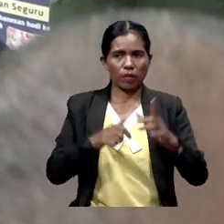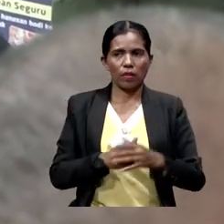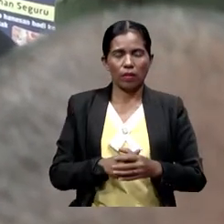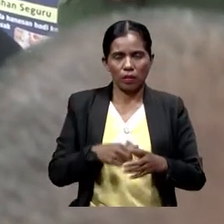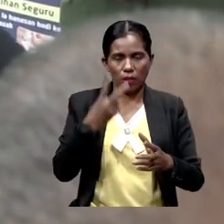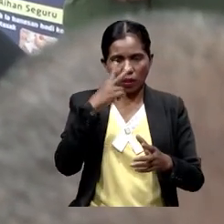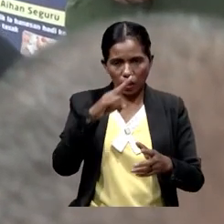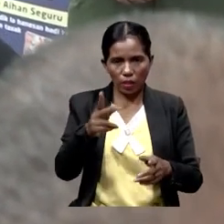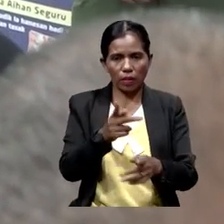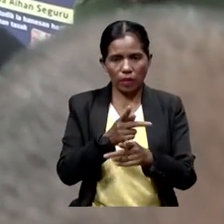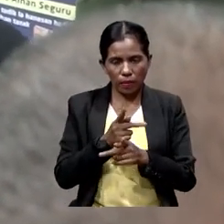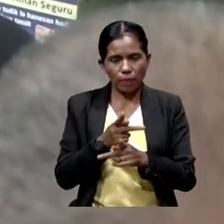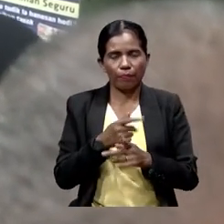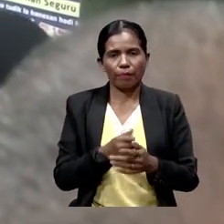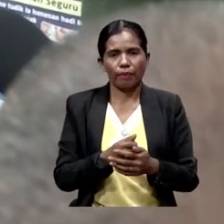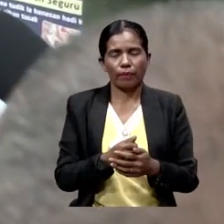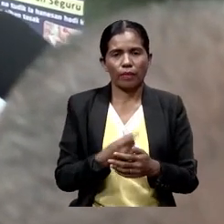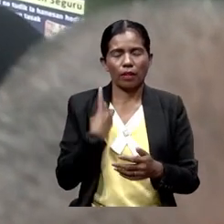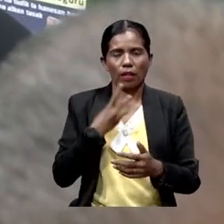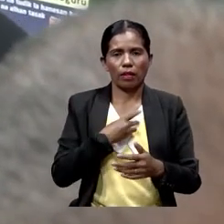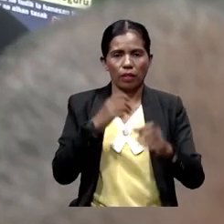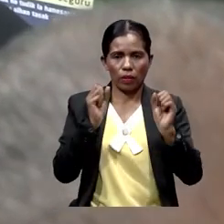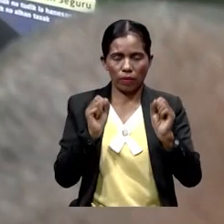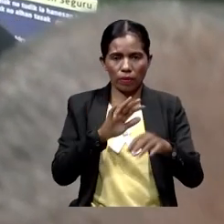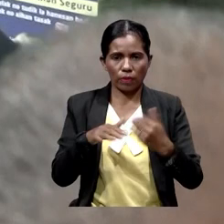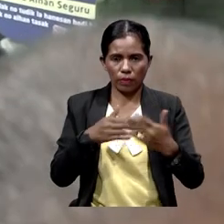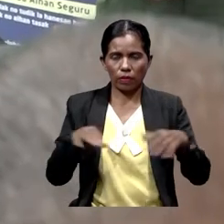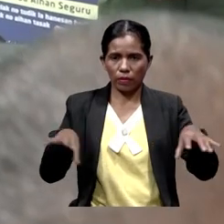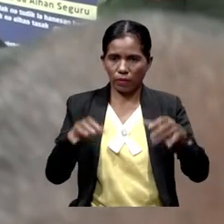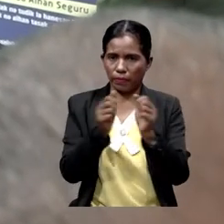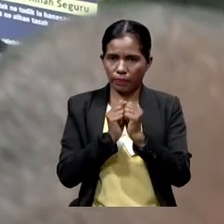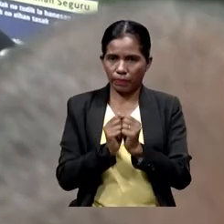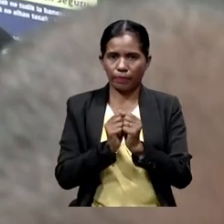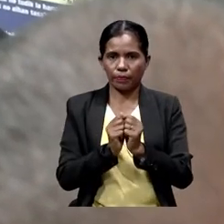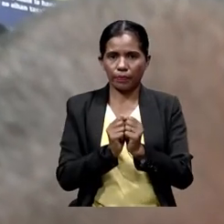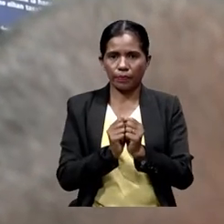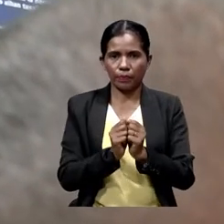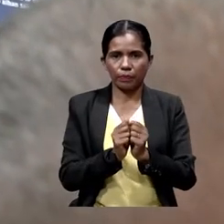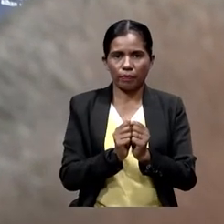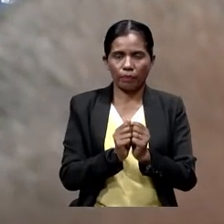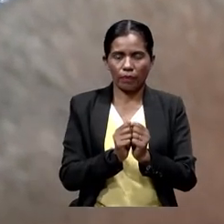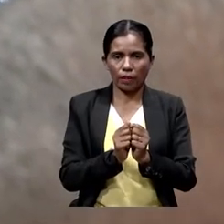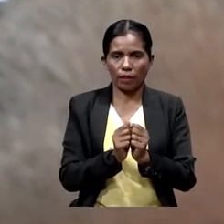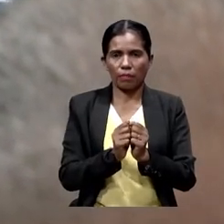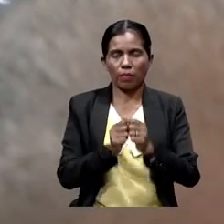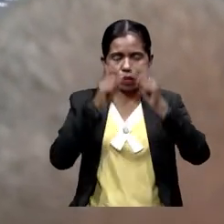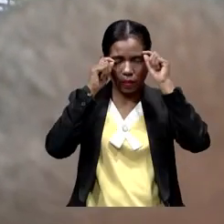rede de Diak, para Ita Toto colabora, para Timor